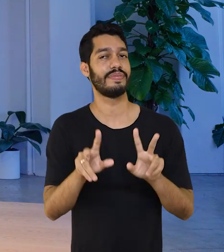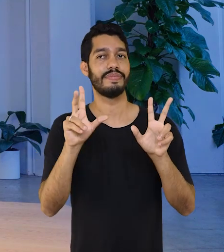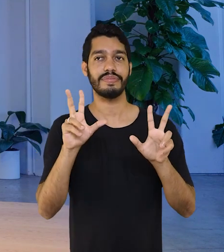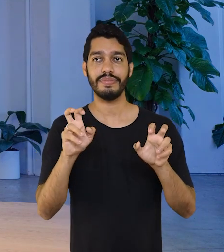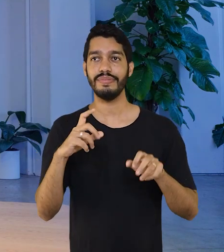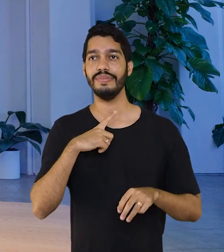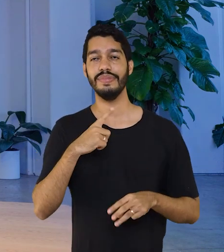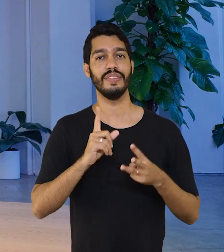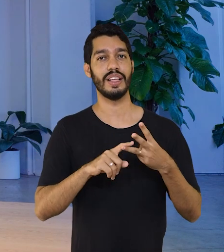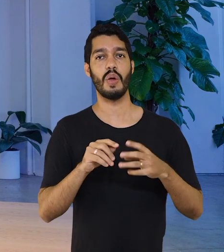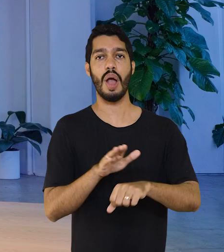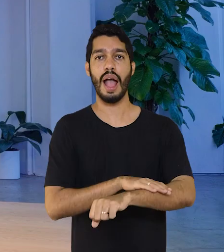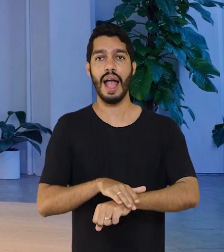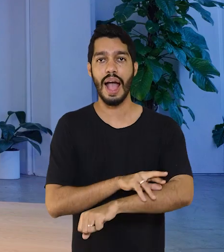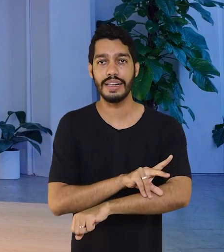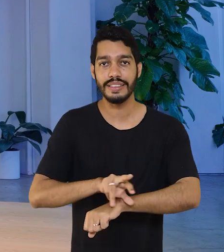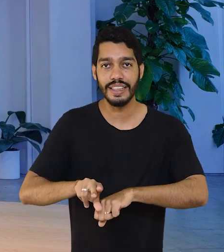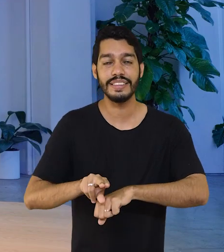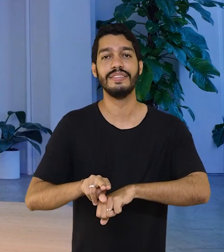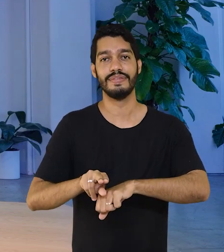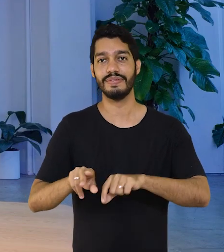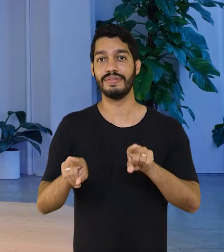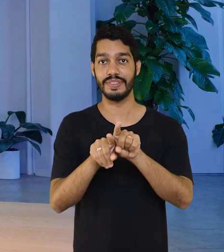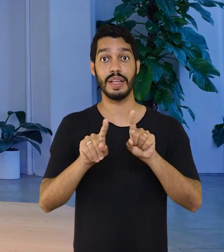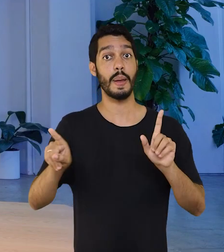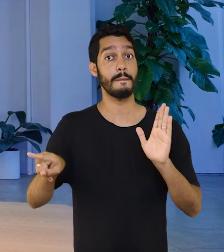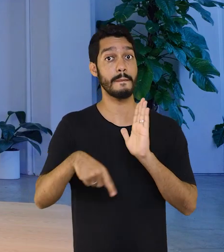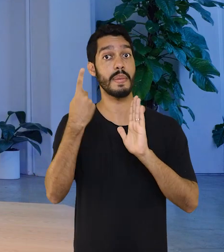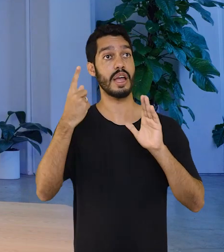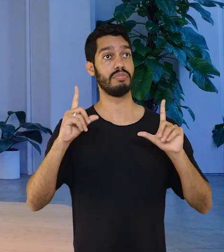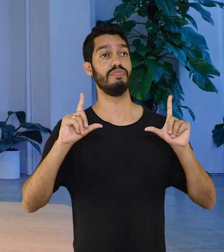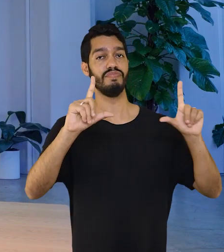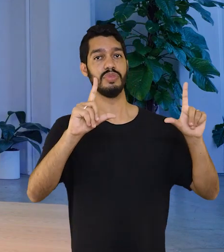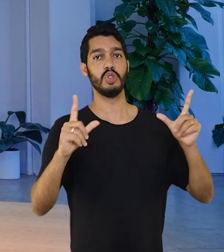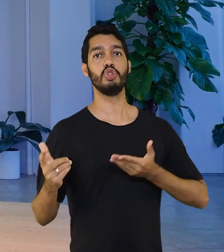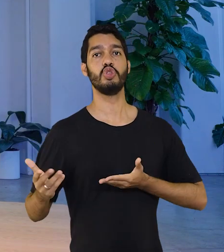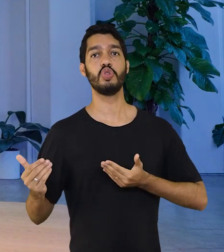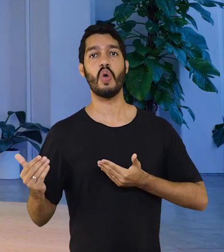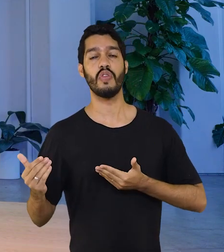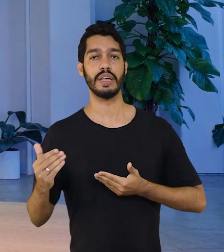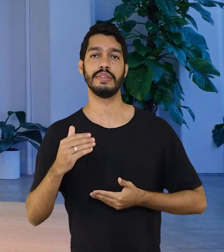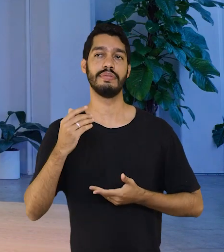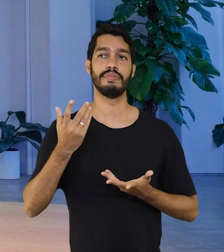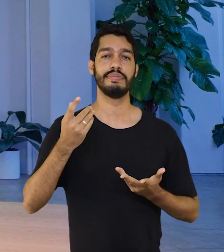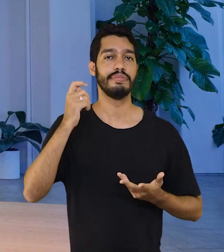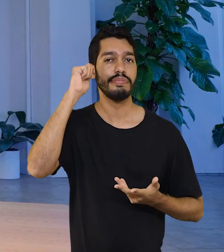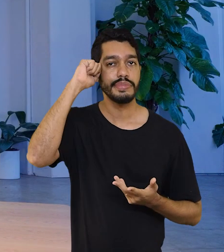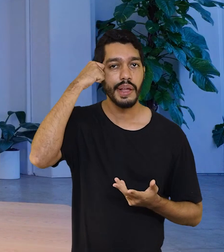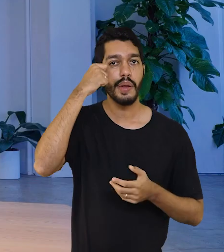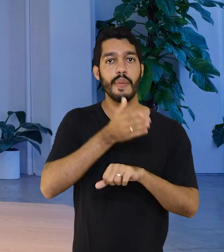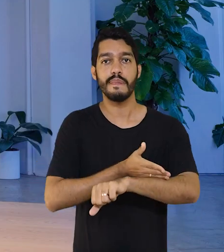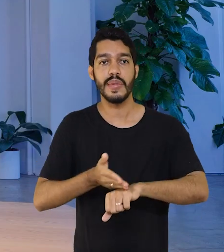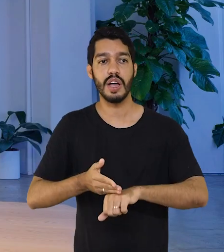coisa com a discussão de raça nos Estados Unidos. Ela fez o primeiro outdoor em que jovens negros e brancos